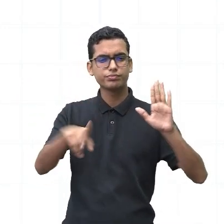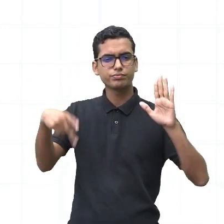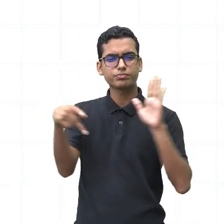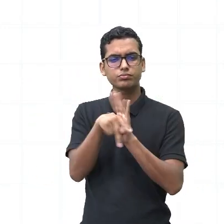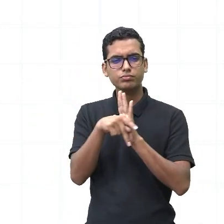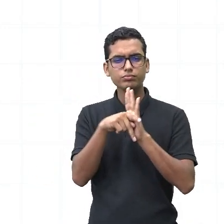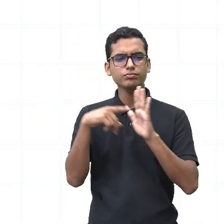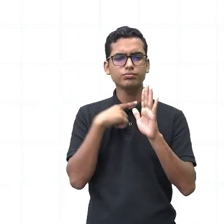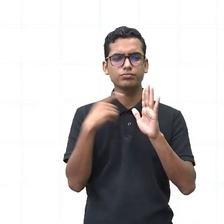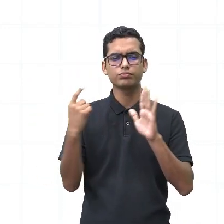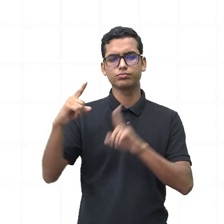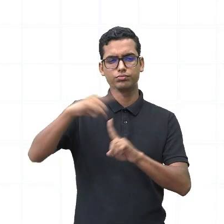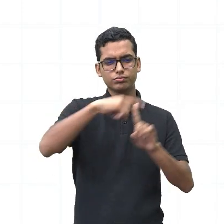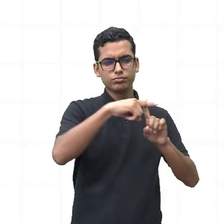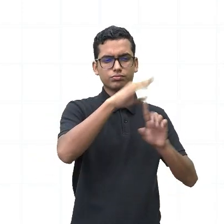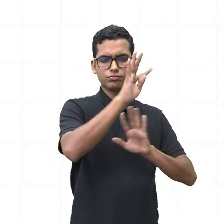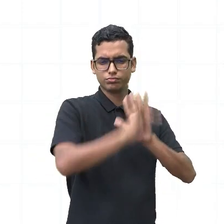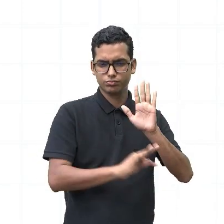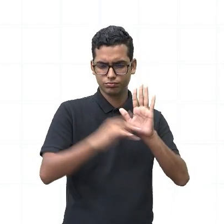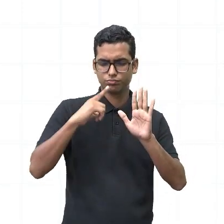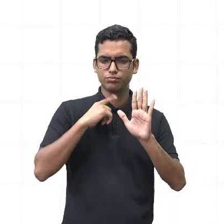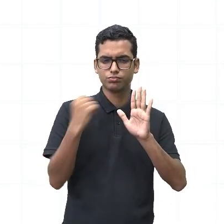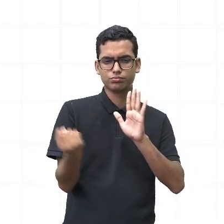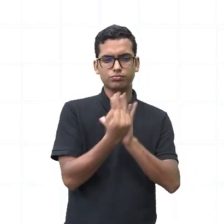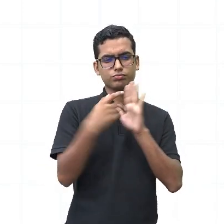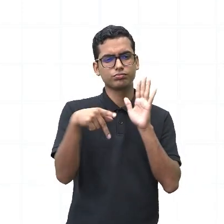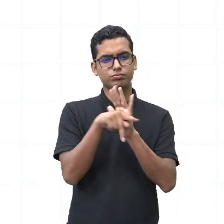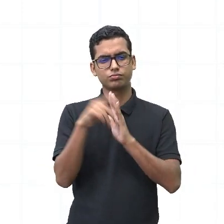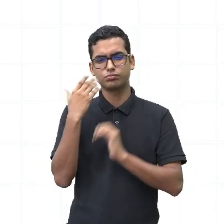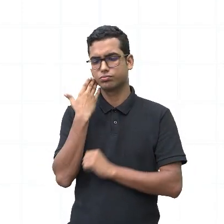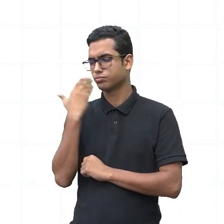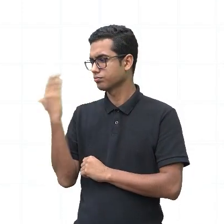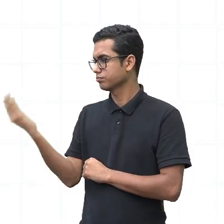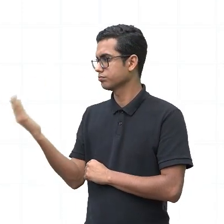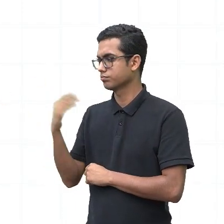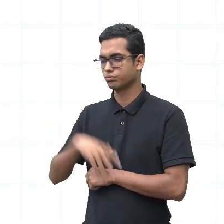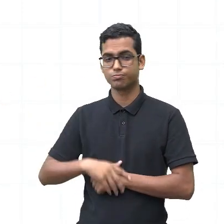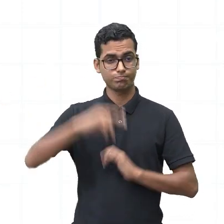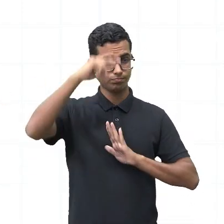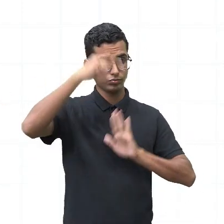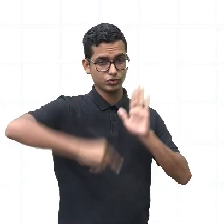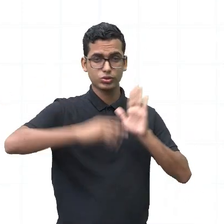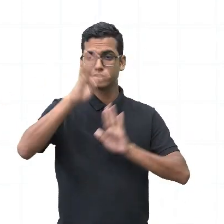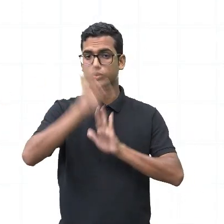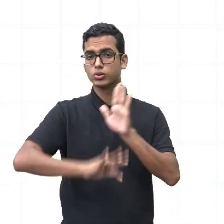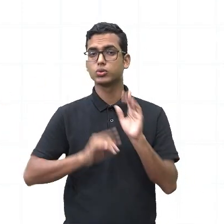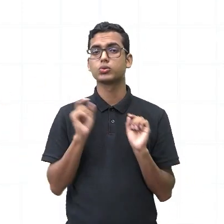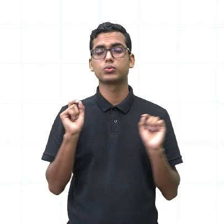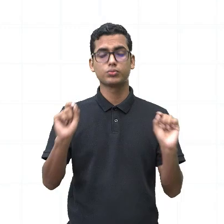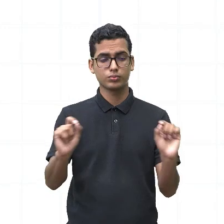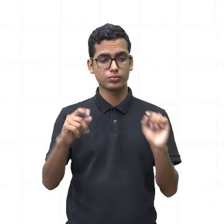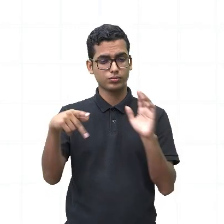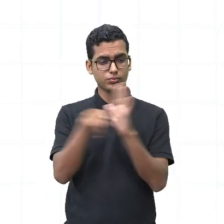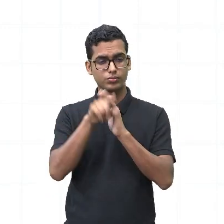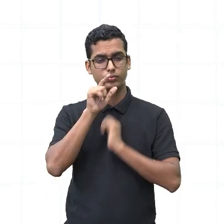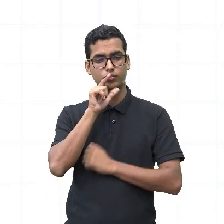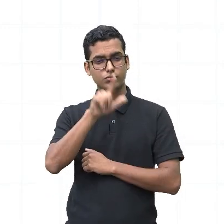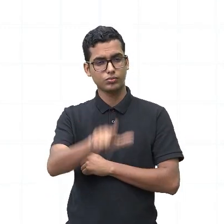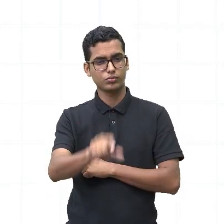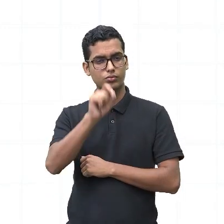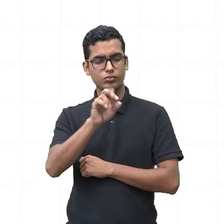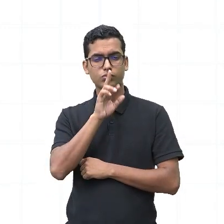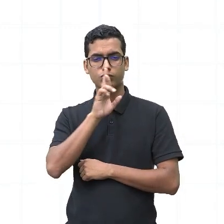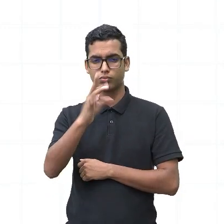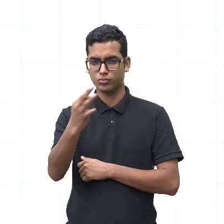bom? E aí o que você faz quando precisa ler um texto? E a resposta será o quê? A letra C. Vocês vão usar